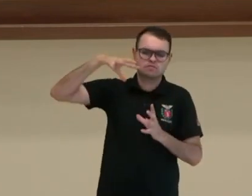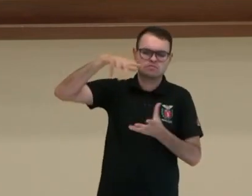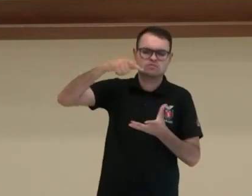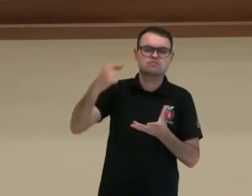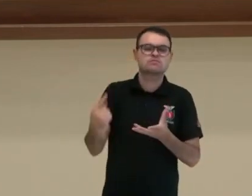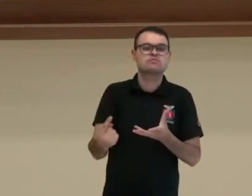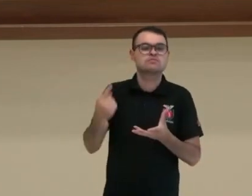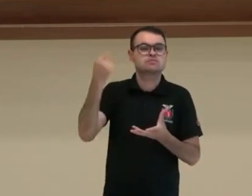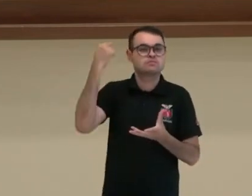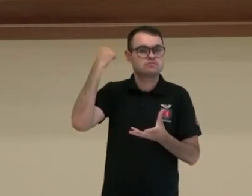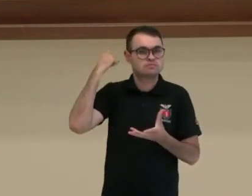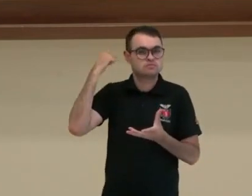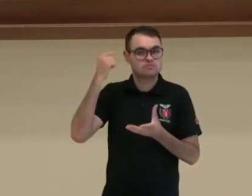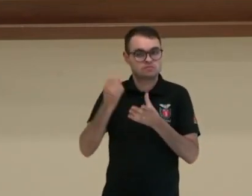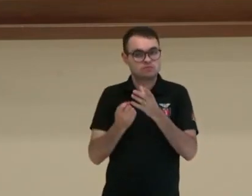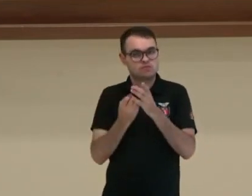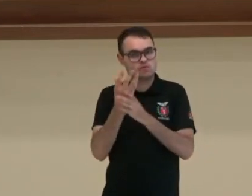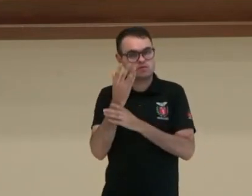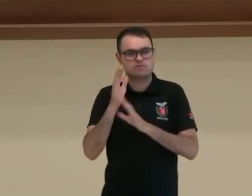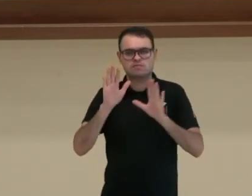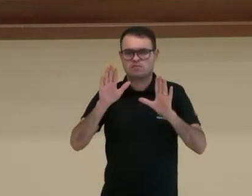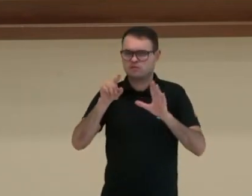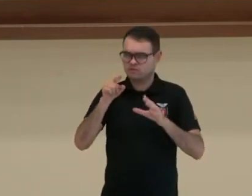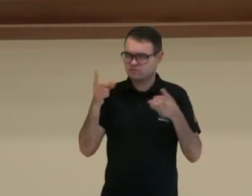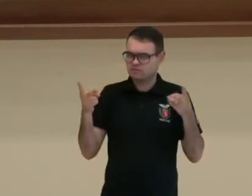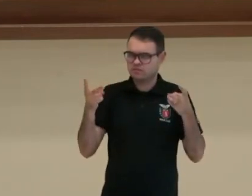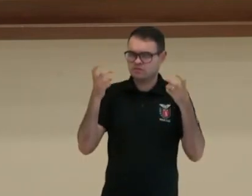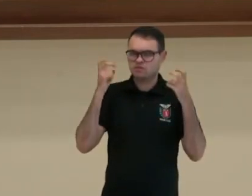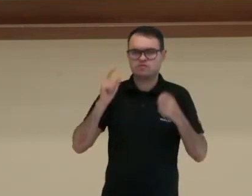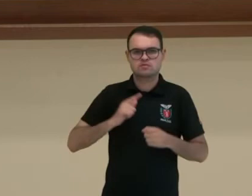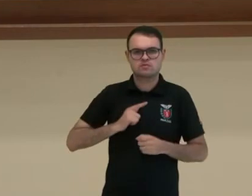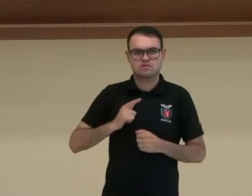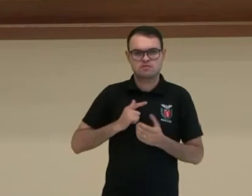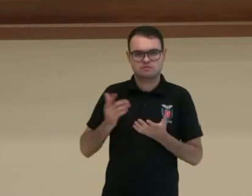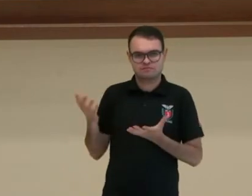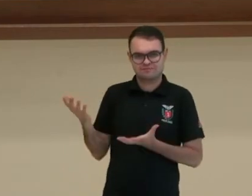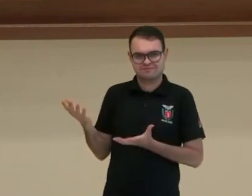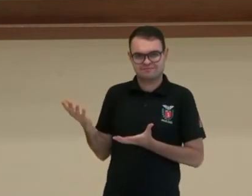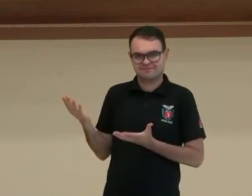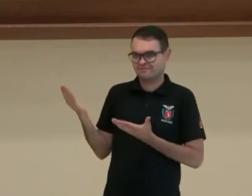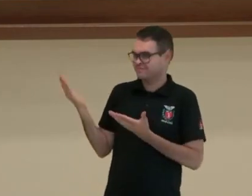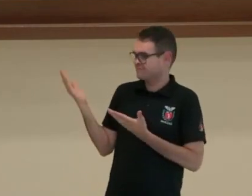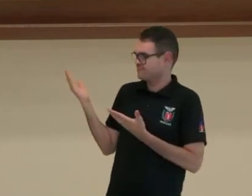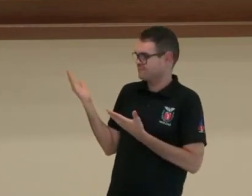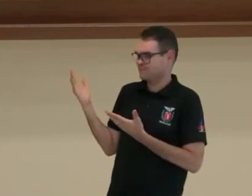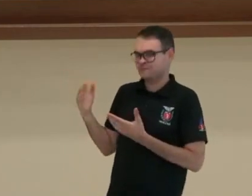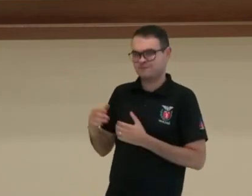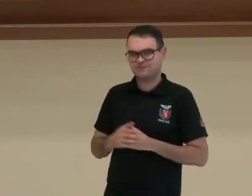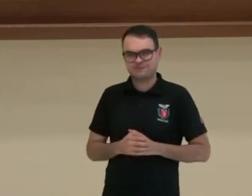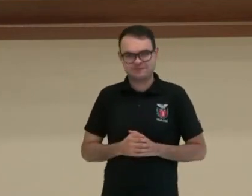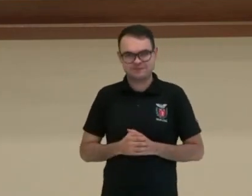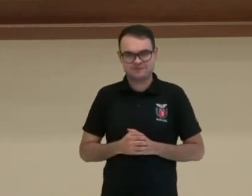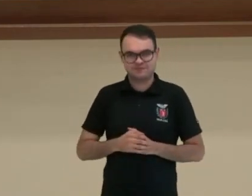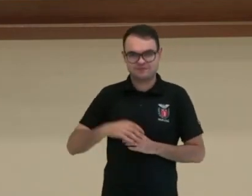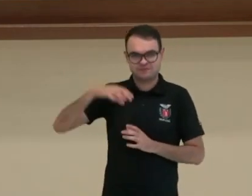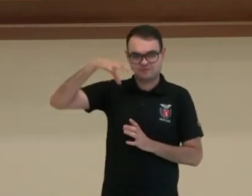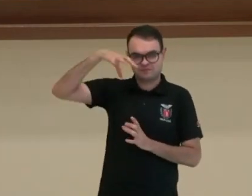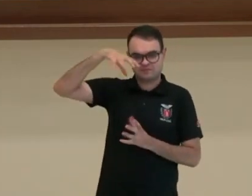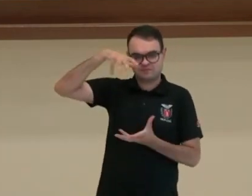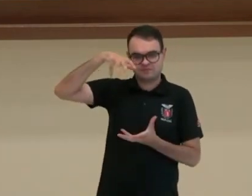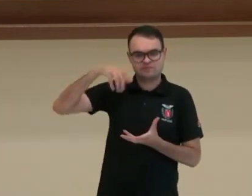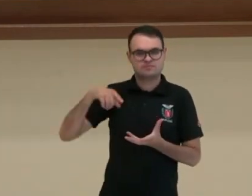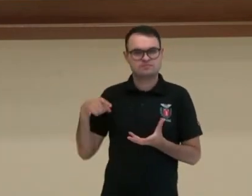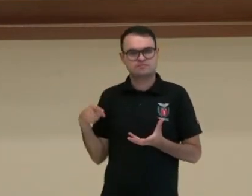planeta quando ele se deu a origem. Mas você reparou que eu tenho o nosso planeta Terra aqui? Agora eu pergunto para você,